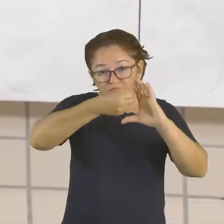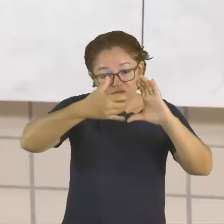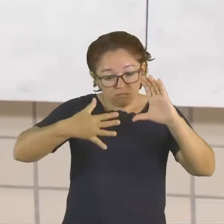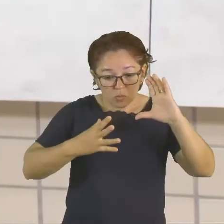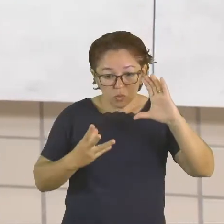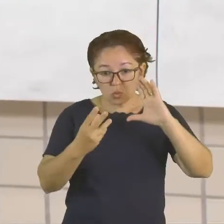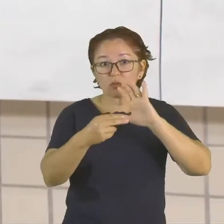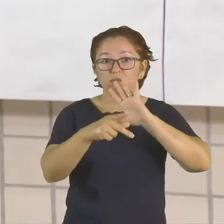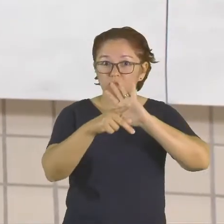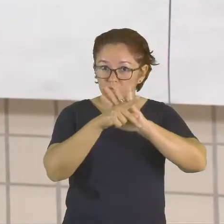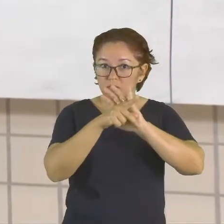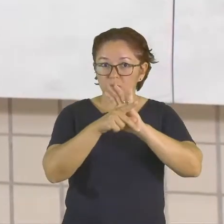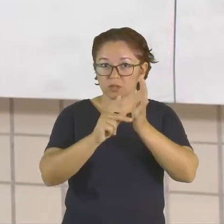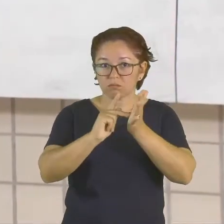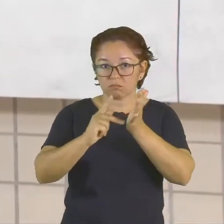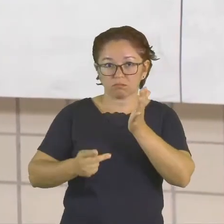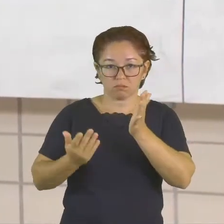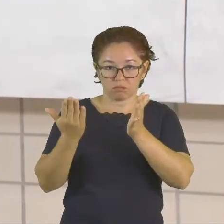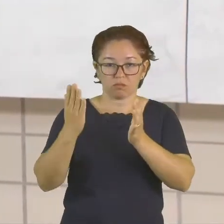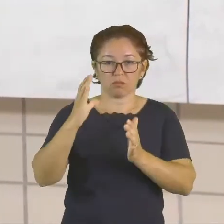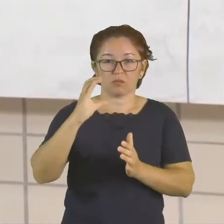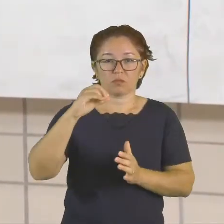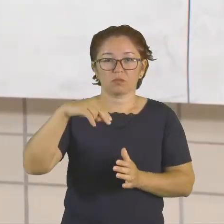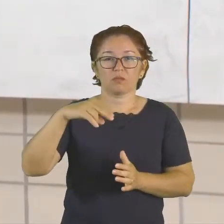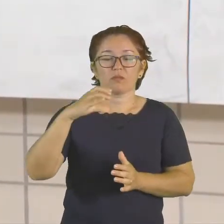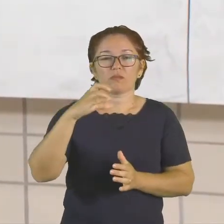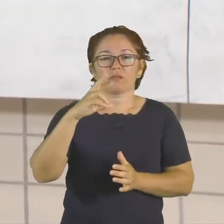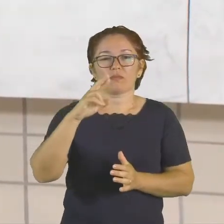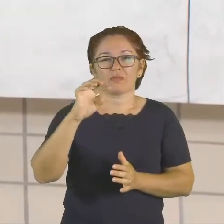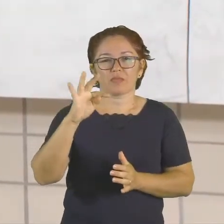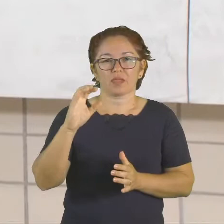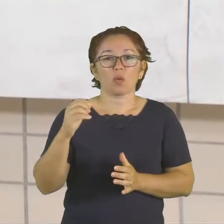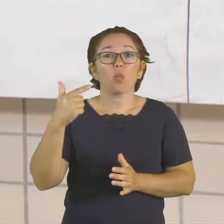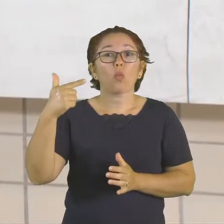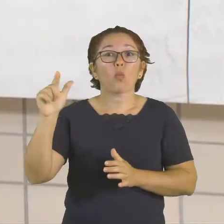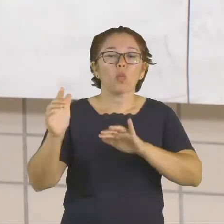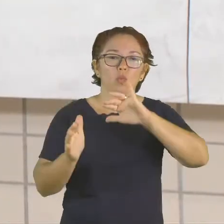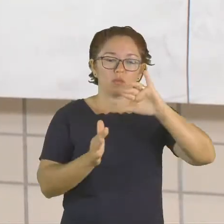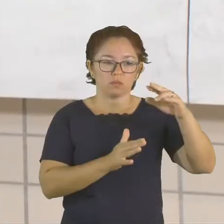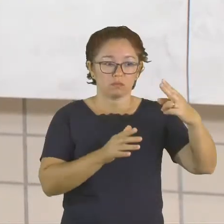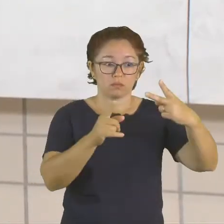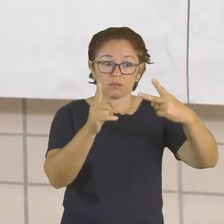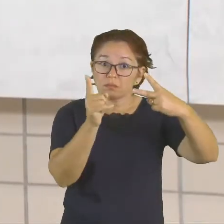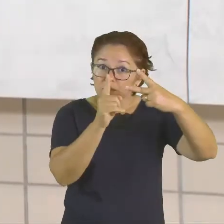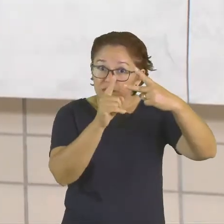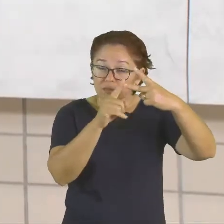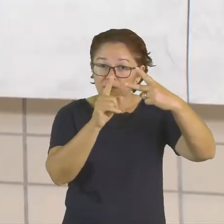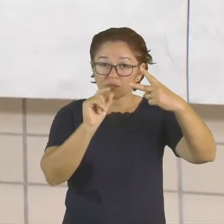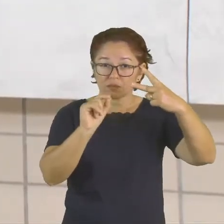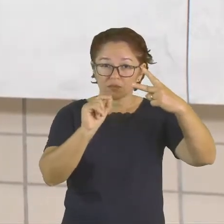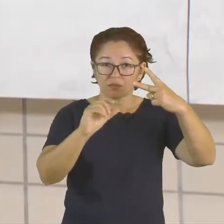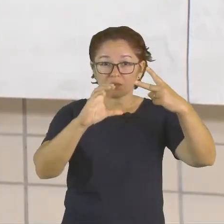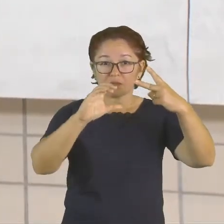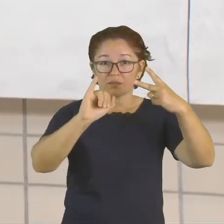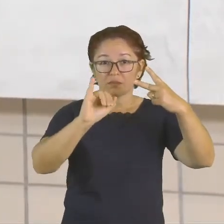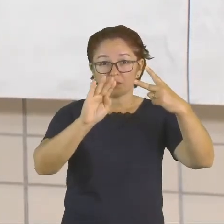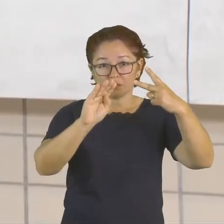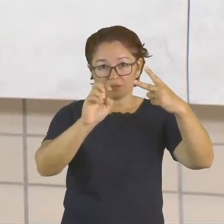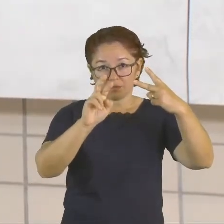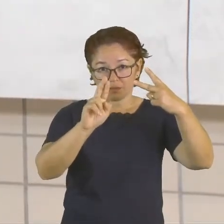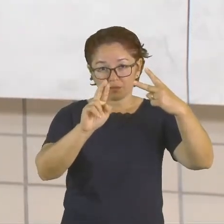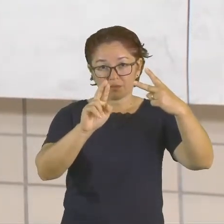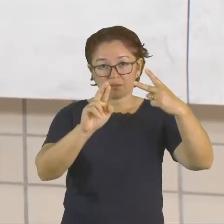Cyberpoemas. Tenho certeza também que vocês já entraram em contato com cyberpoemas, porque vocês adoram ficar na